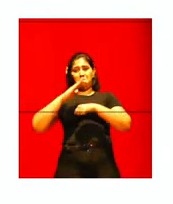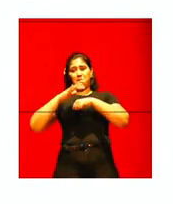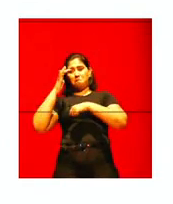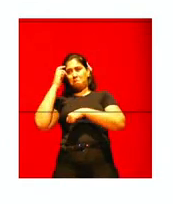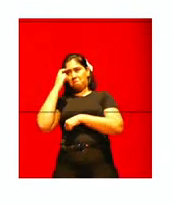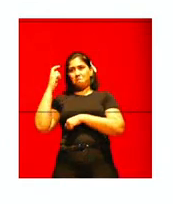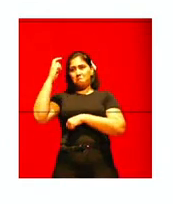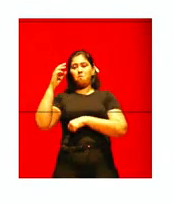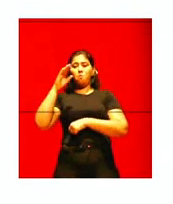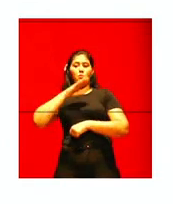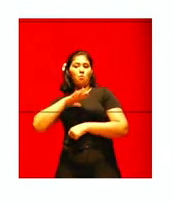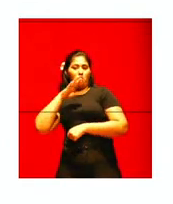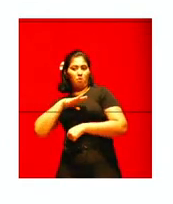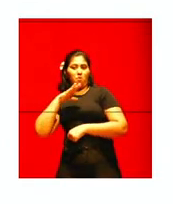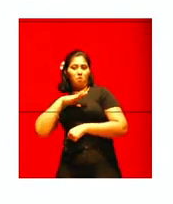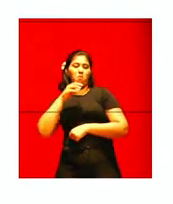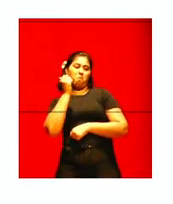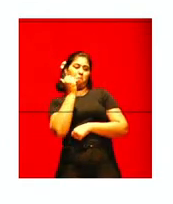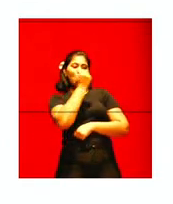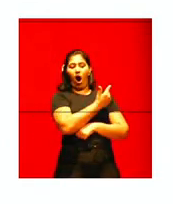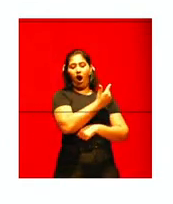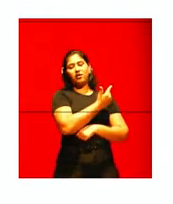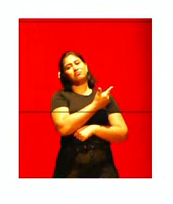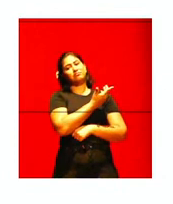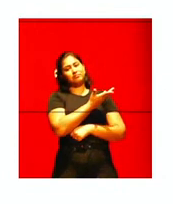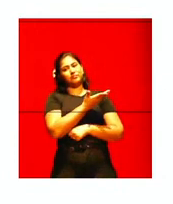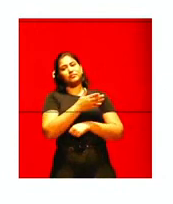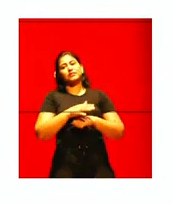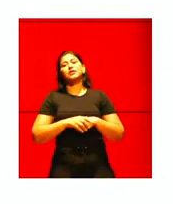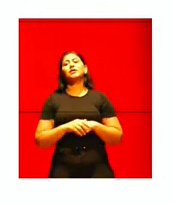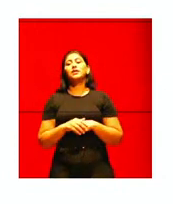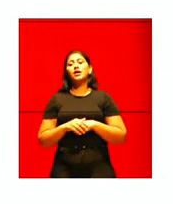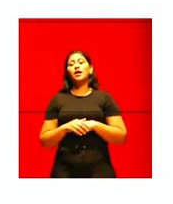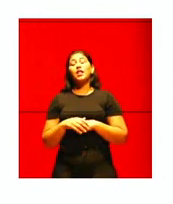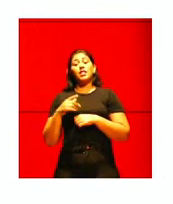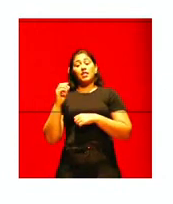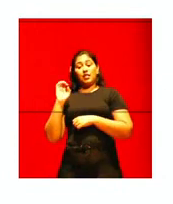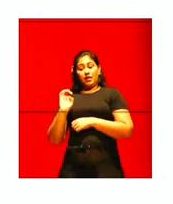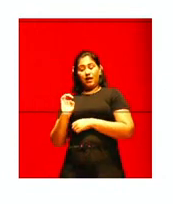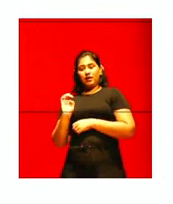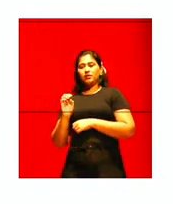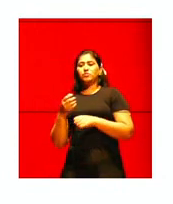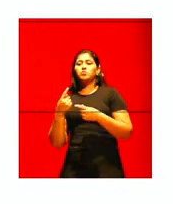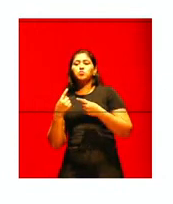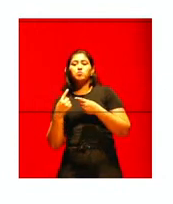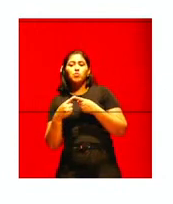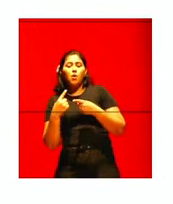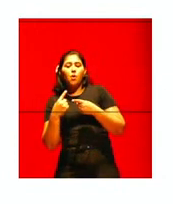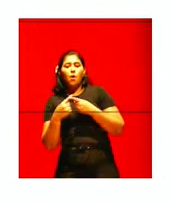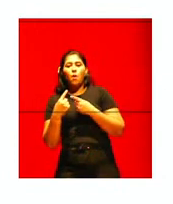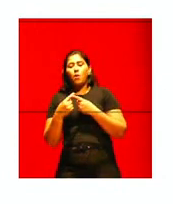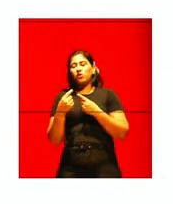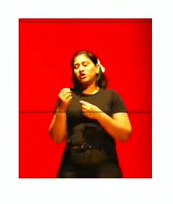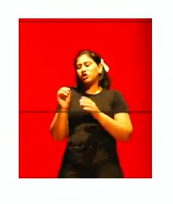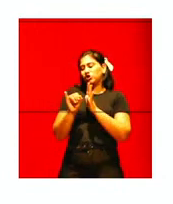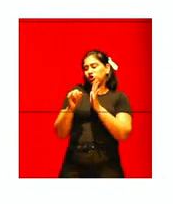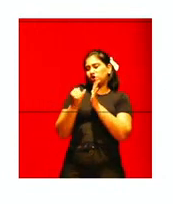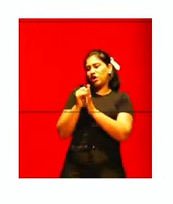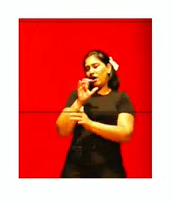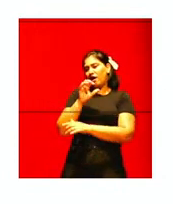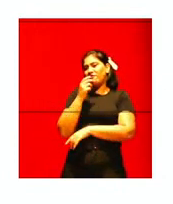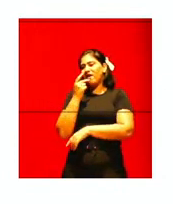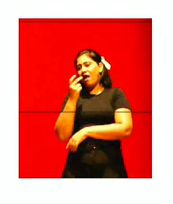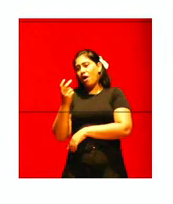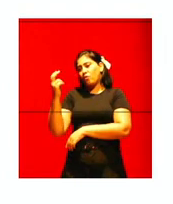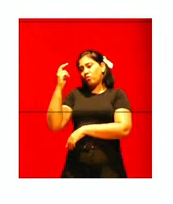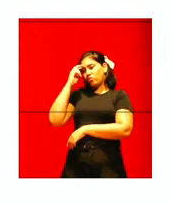língua portuguesa. Letra E. Constrói-se a partir da ridicularização do falar e da